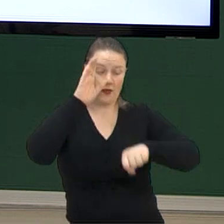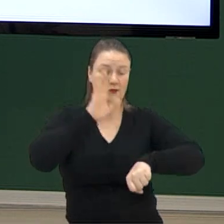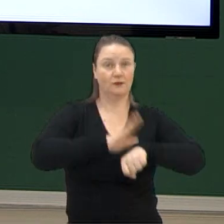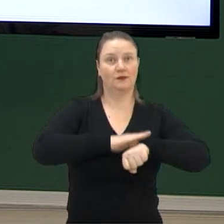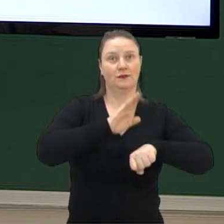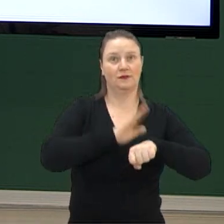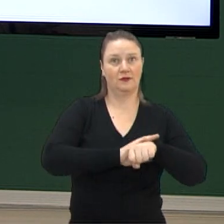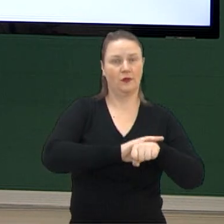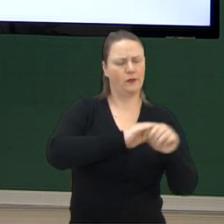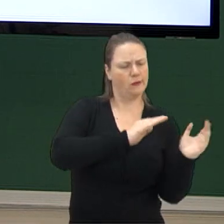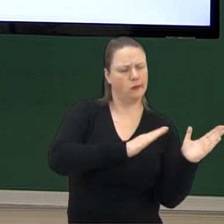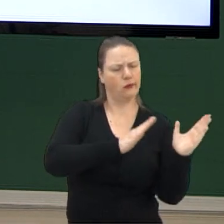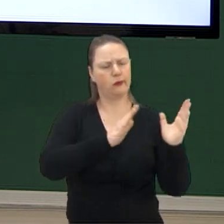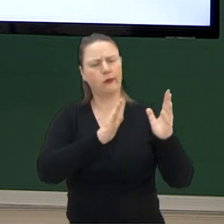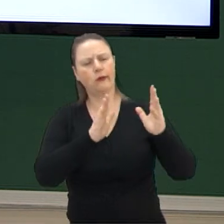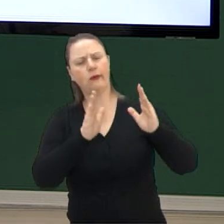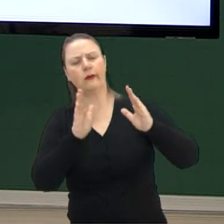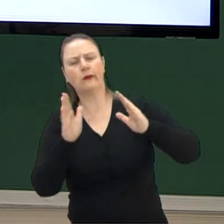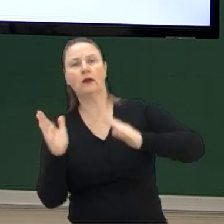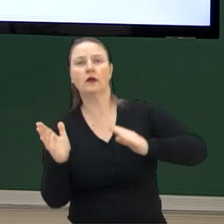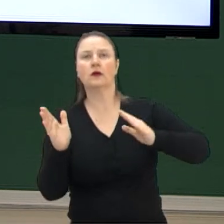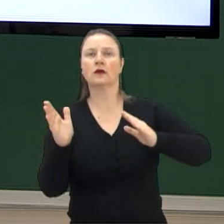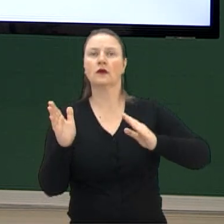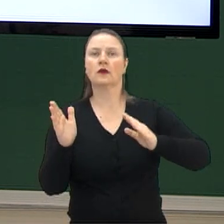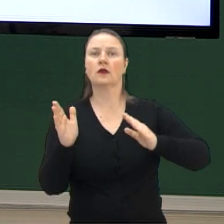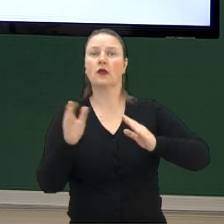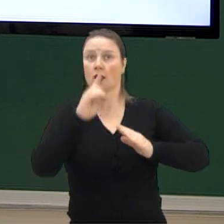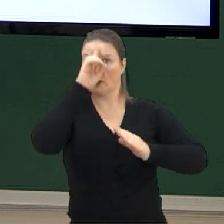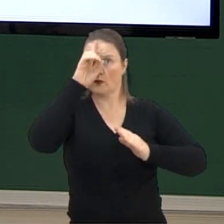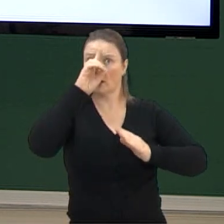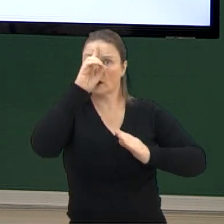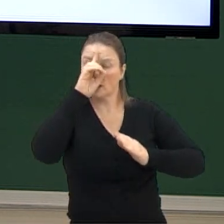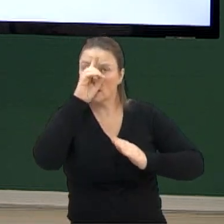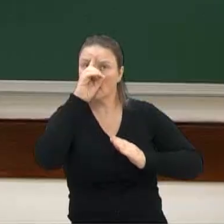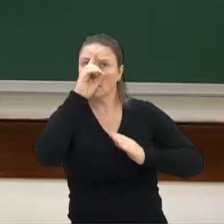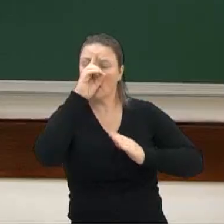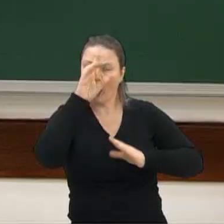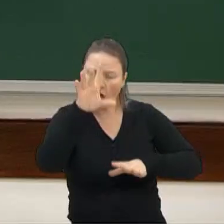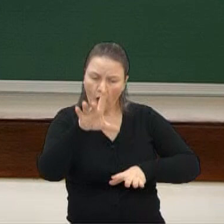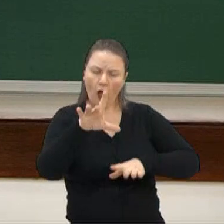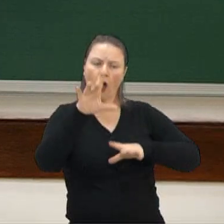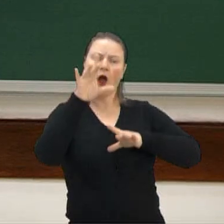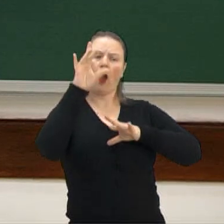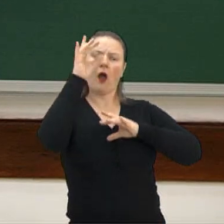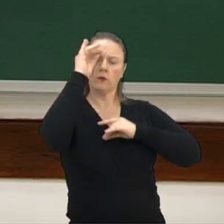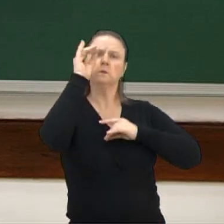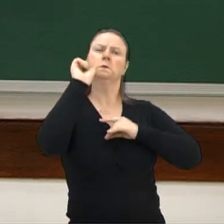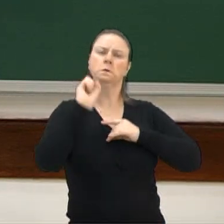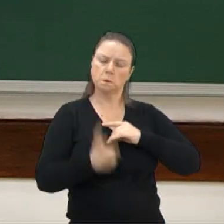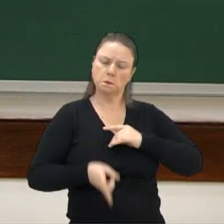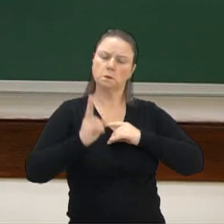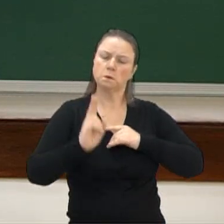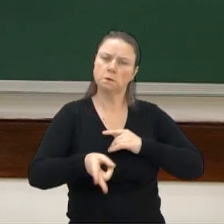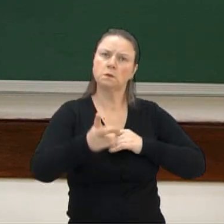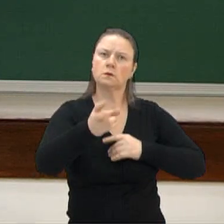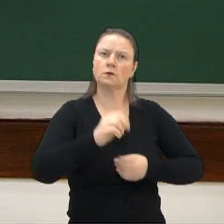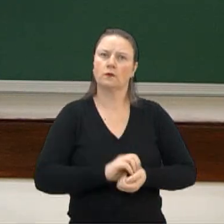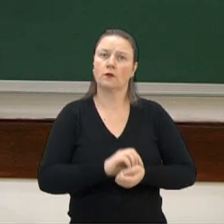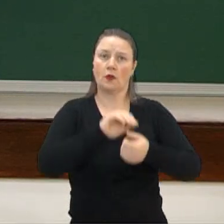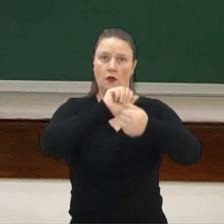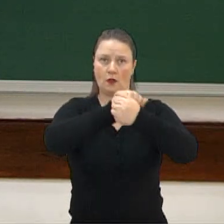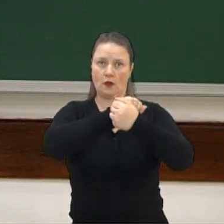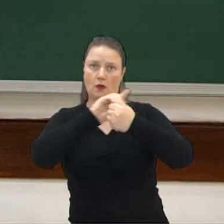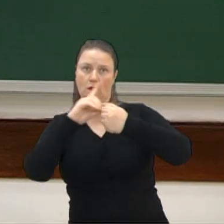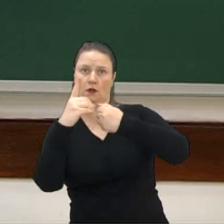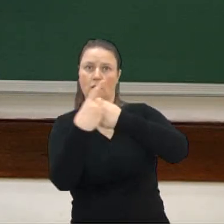da periodicidade, da frequência? Eu trago essa ideia de tempo. Então, o advérbio é exatamente